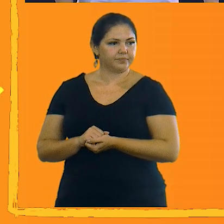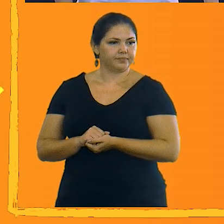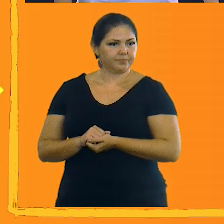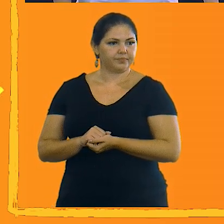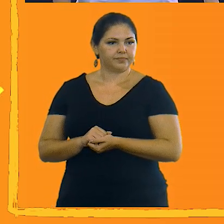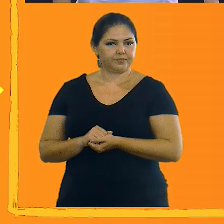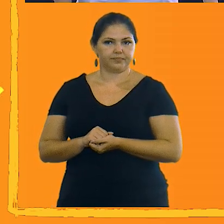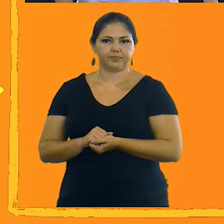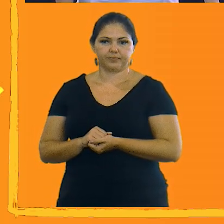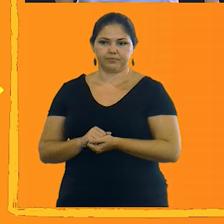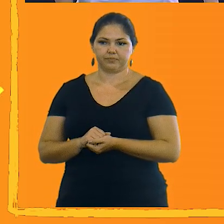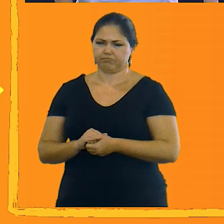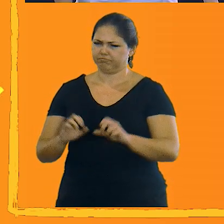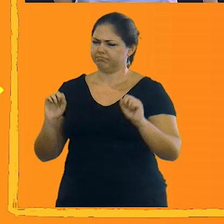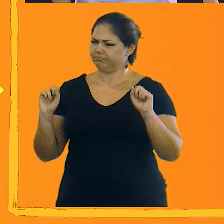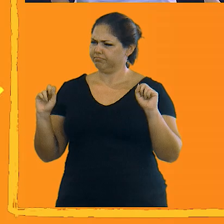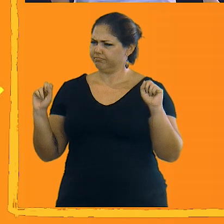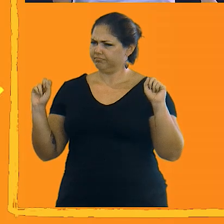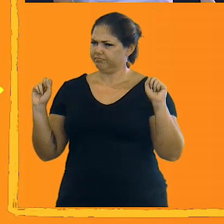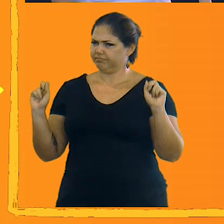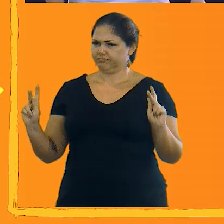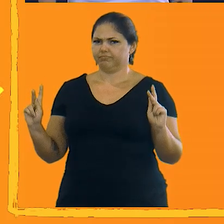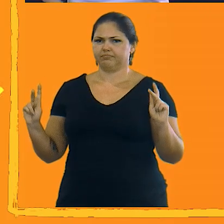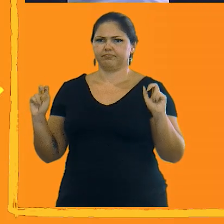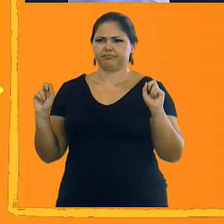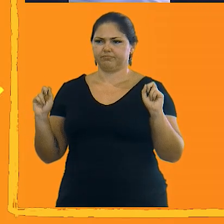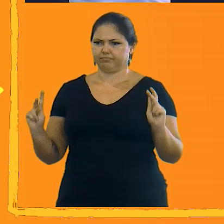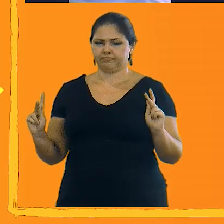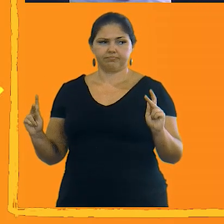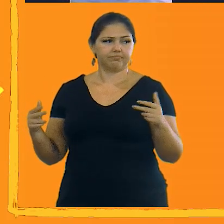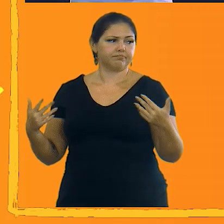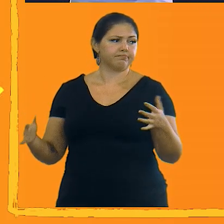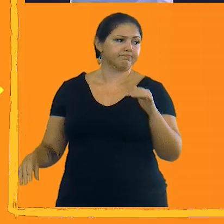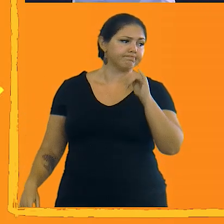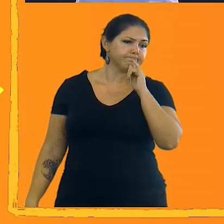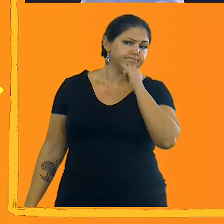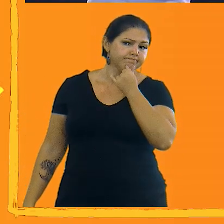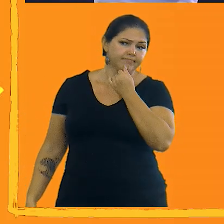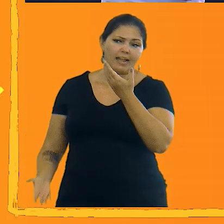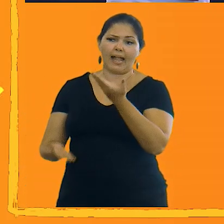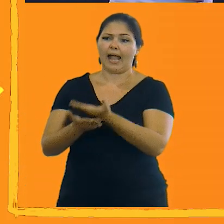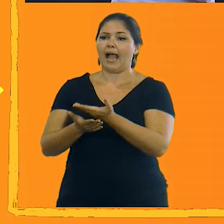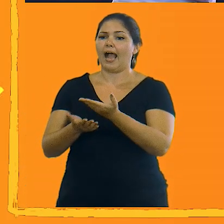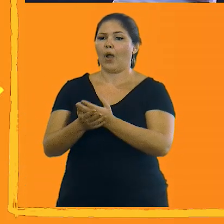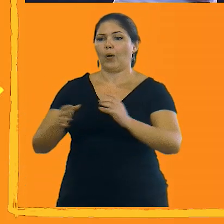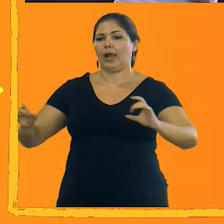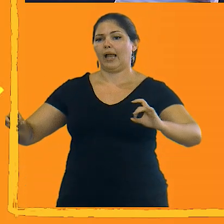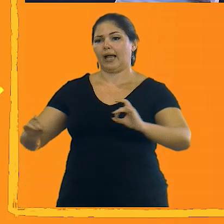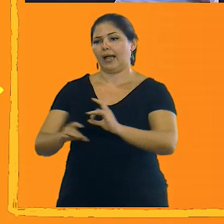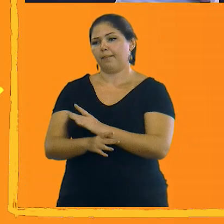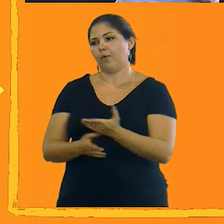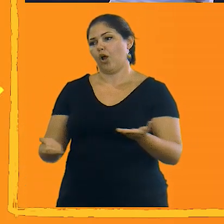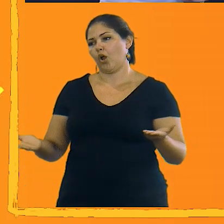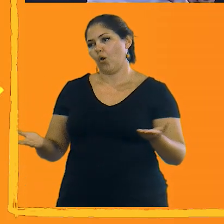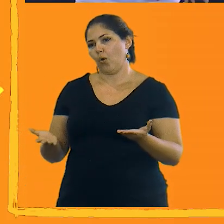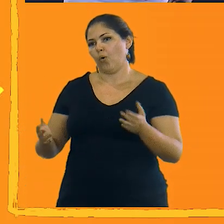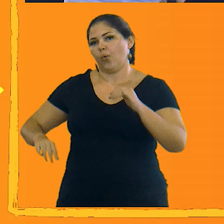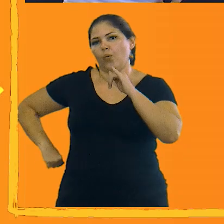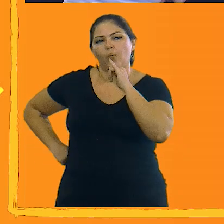dia tranquilo gente Pessoal infelizmente a nossa aula tá terminando aqui né